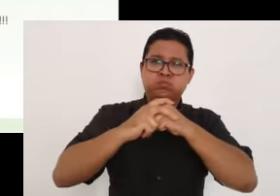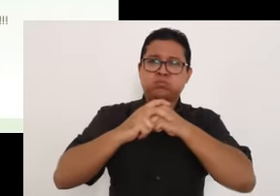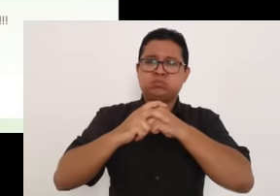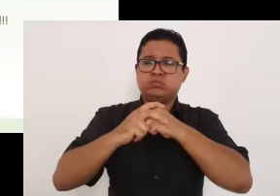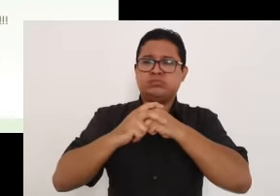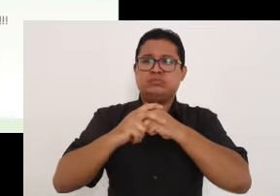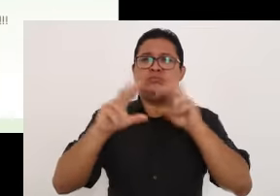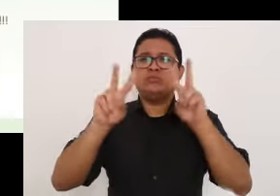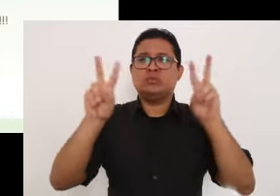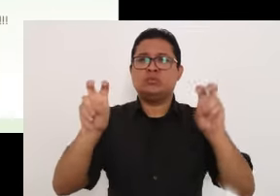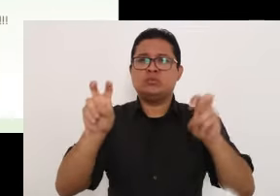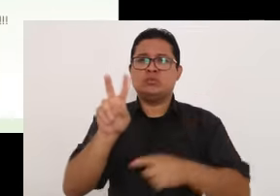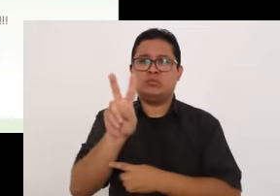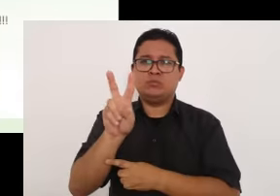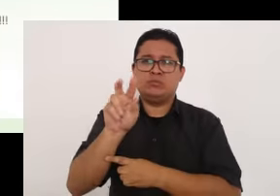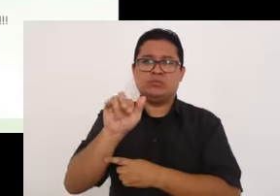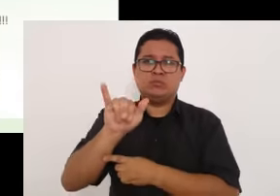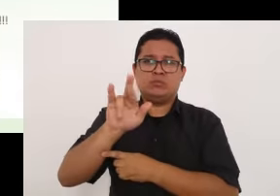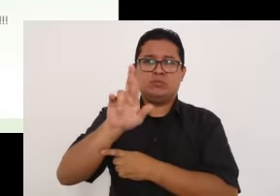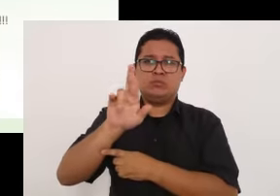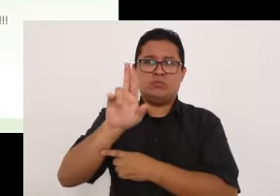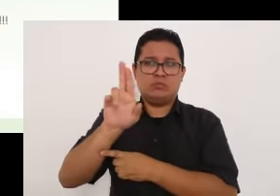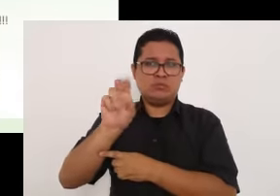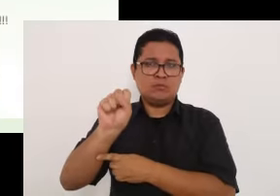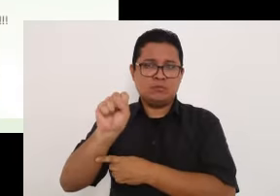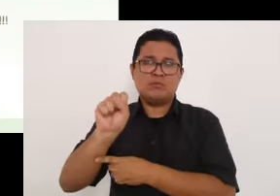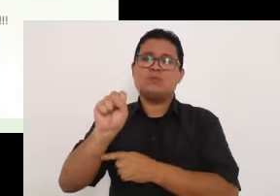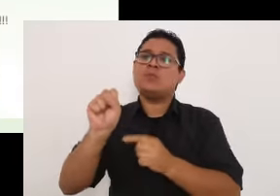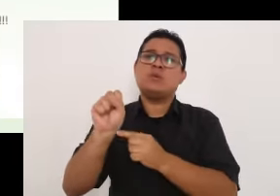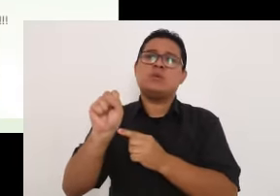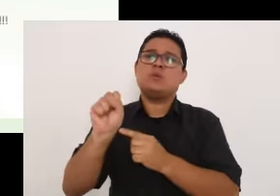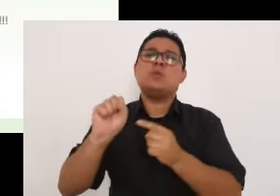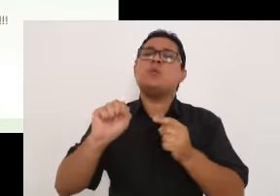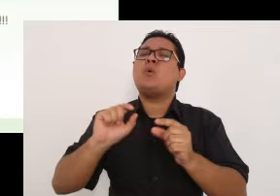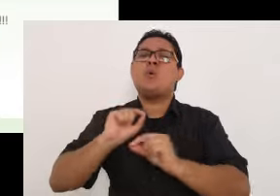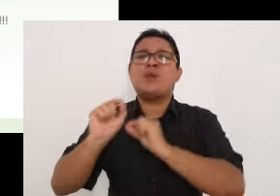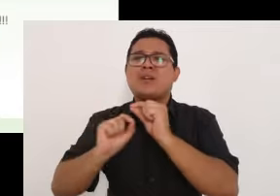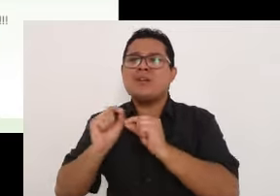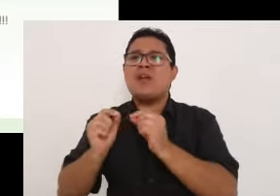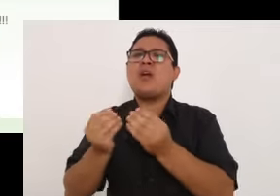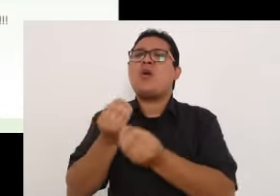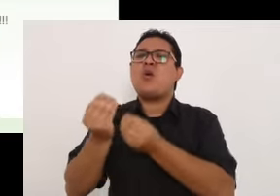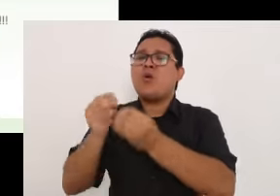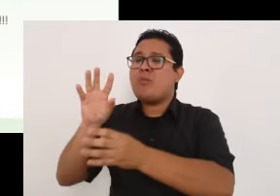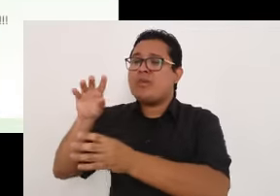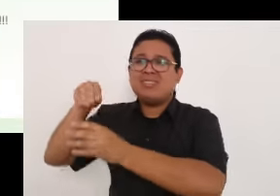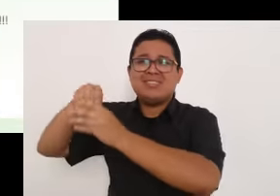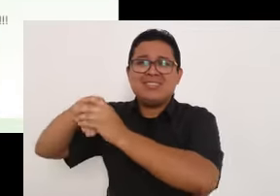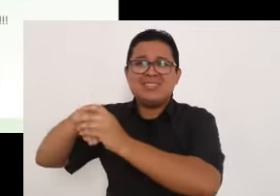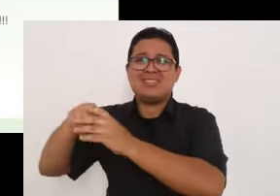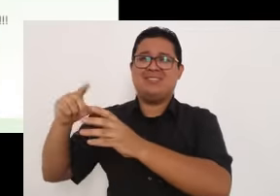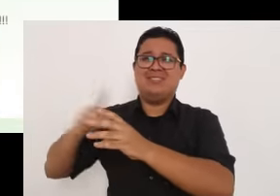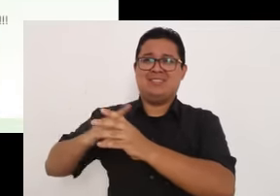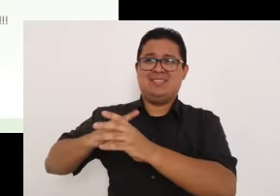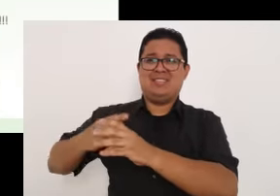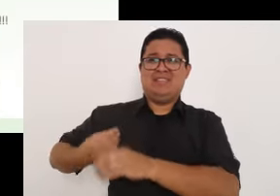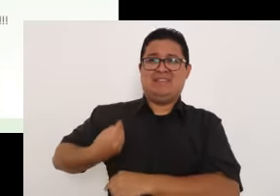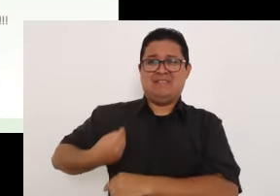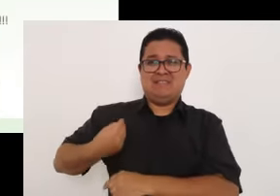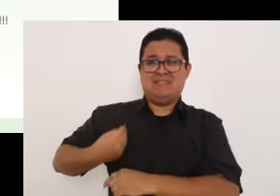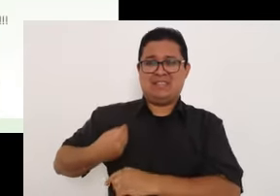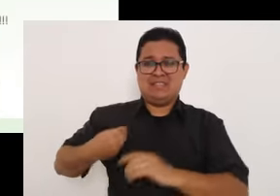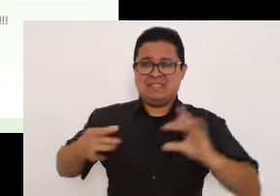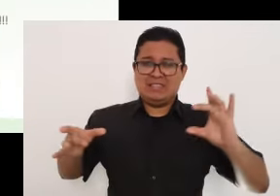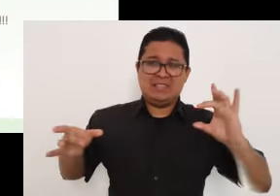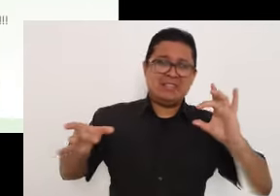chamar de vírus. Quem são eles, como eles são formados, como que eles atuam, a relação deles com os